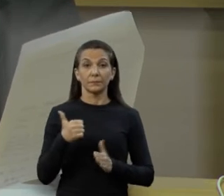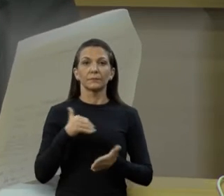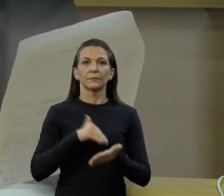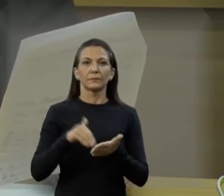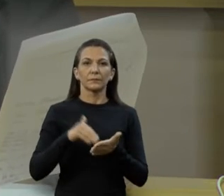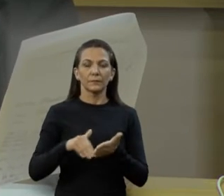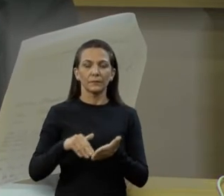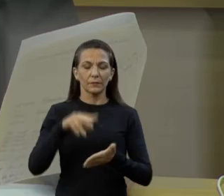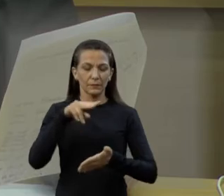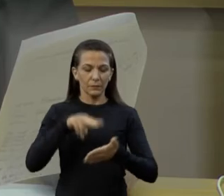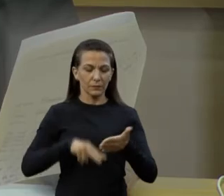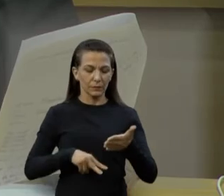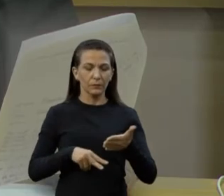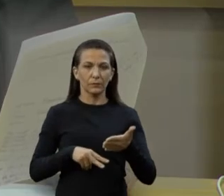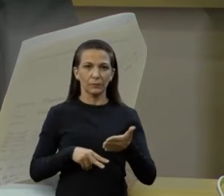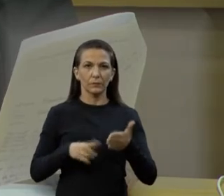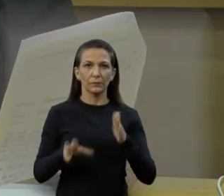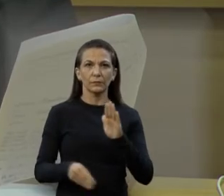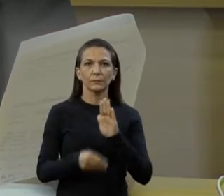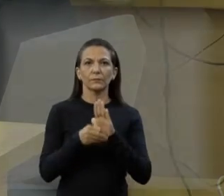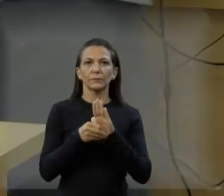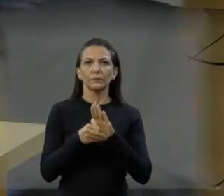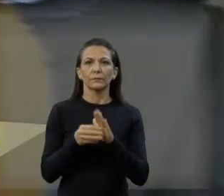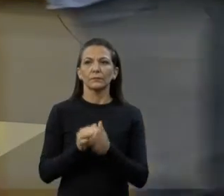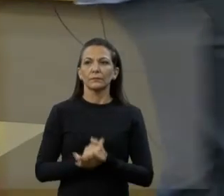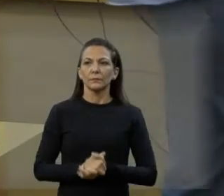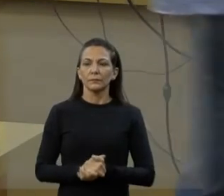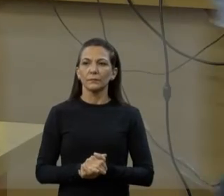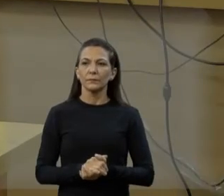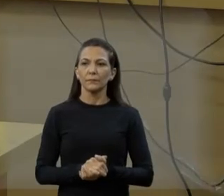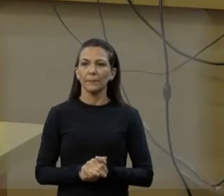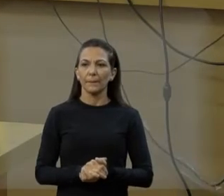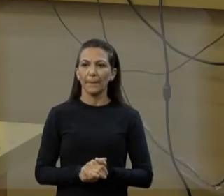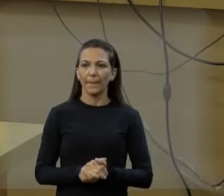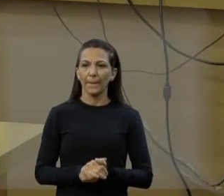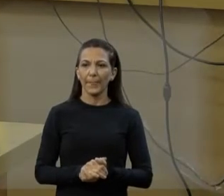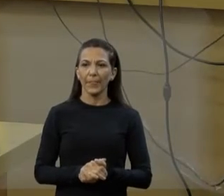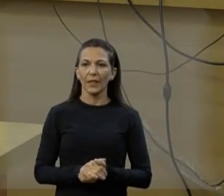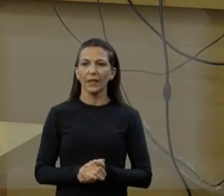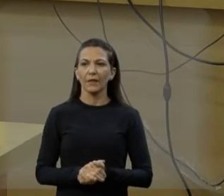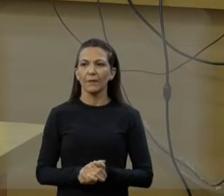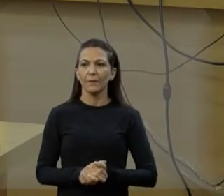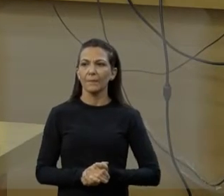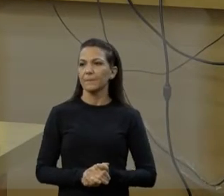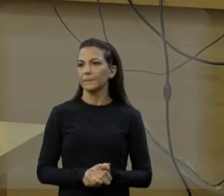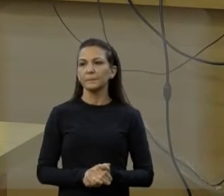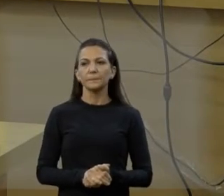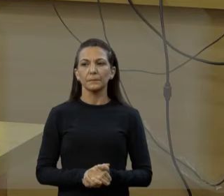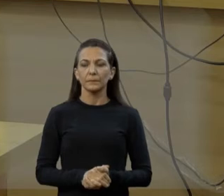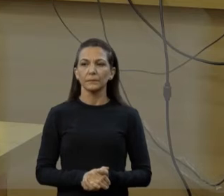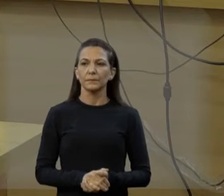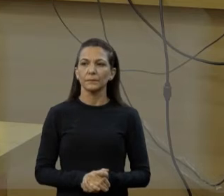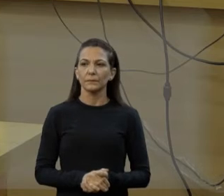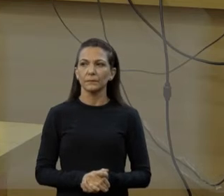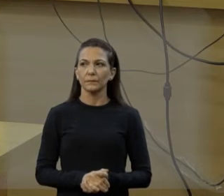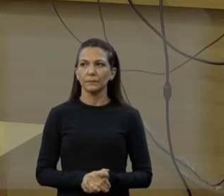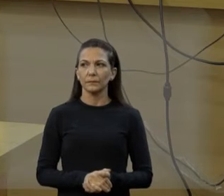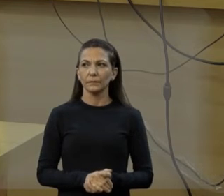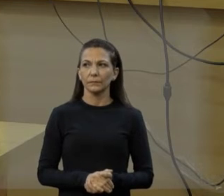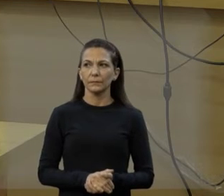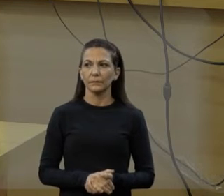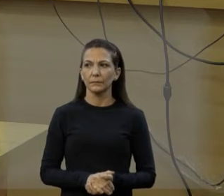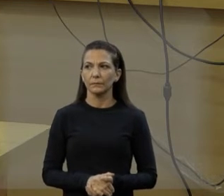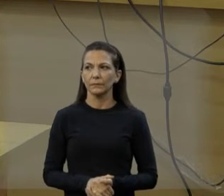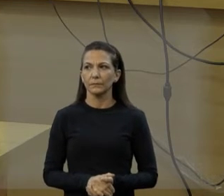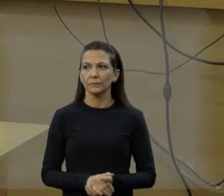Rafael de Angeli que proceda a leitura dos itens de inclusão o som som som